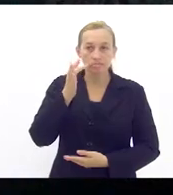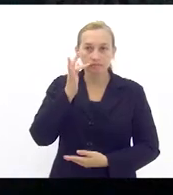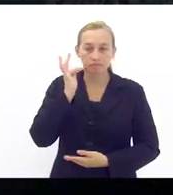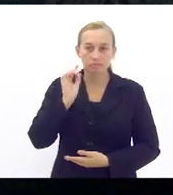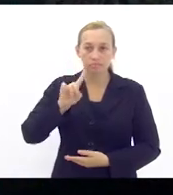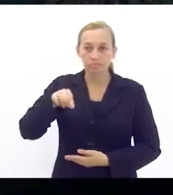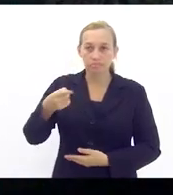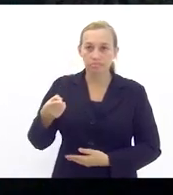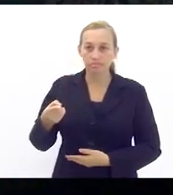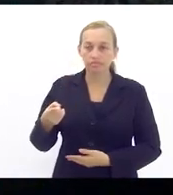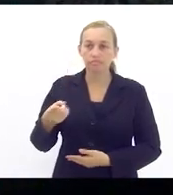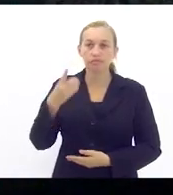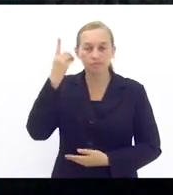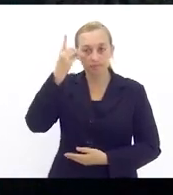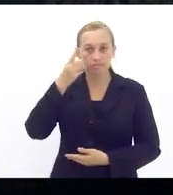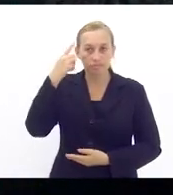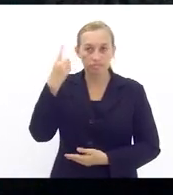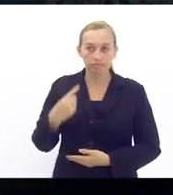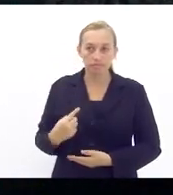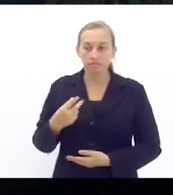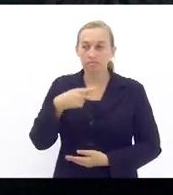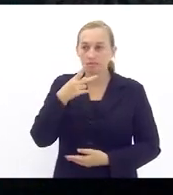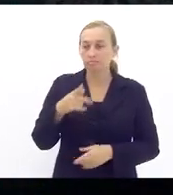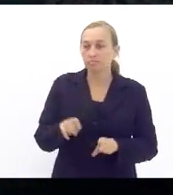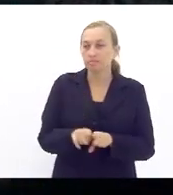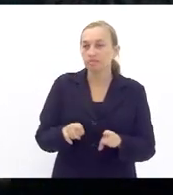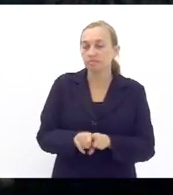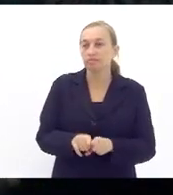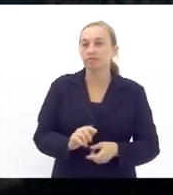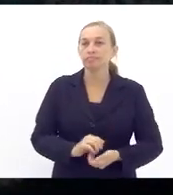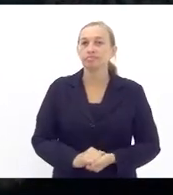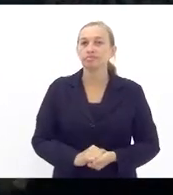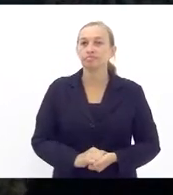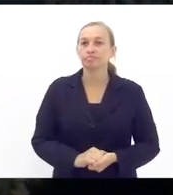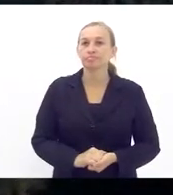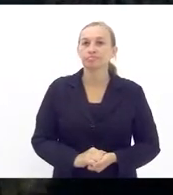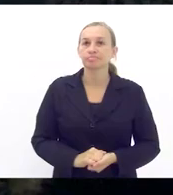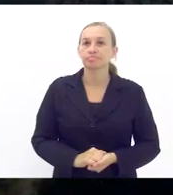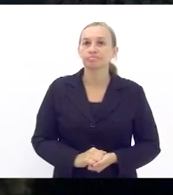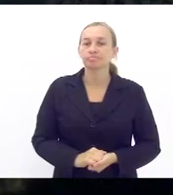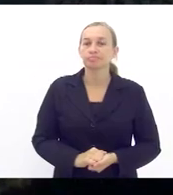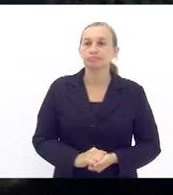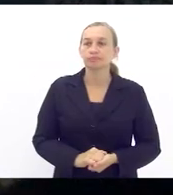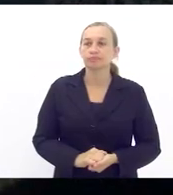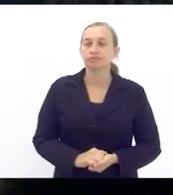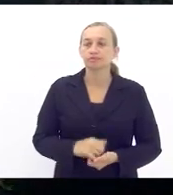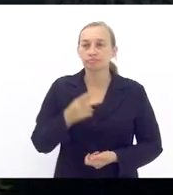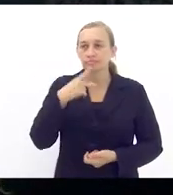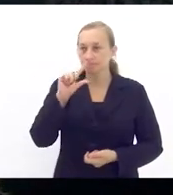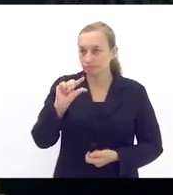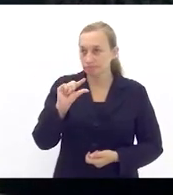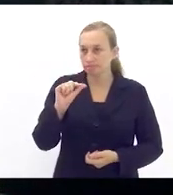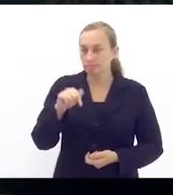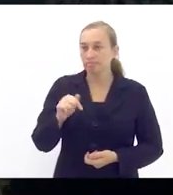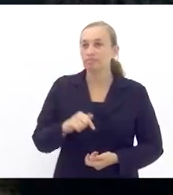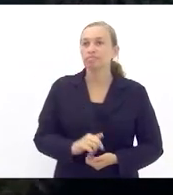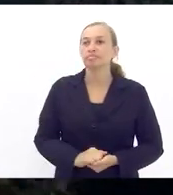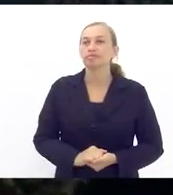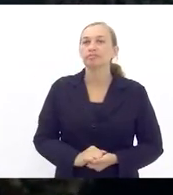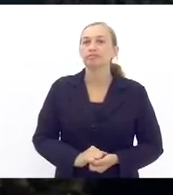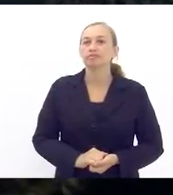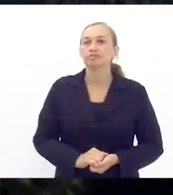Dani também para fazer uma saudação Deputado Flávio serafini também para para falar um pouco aqui